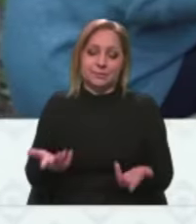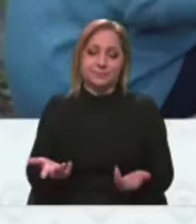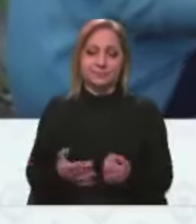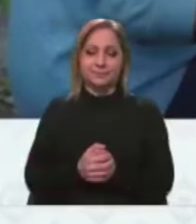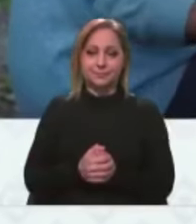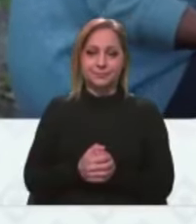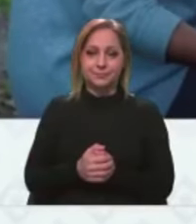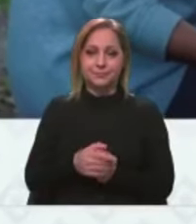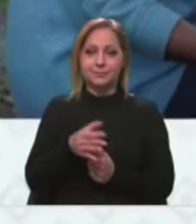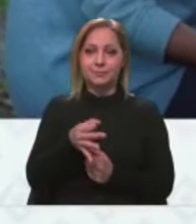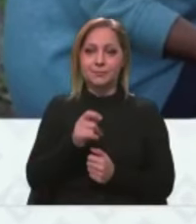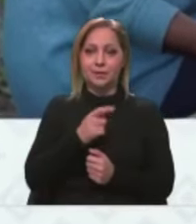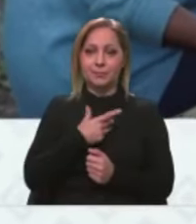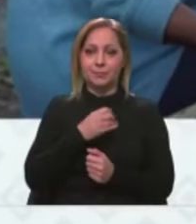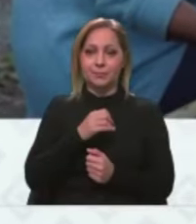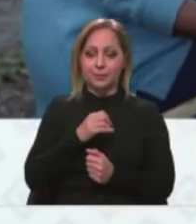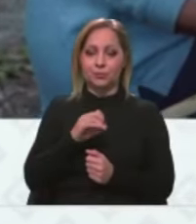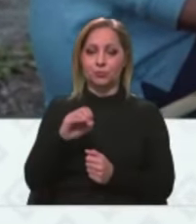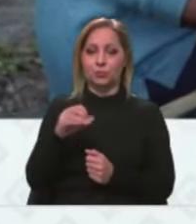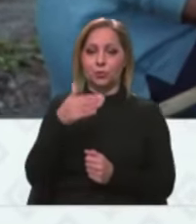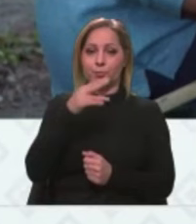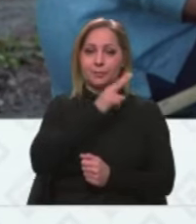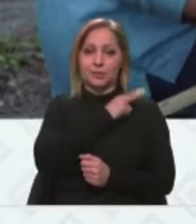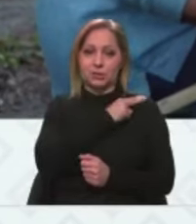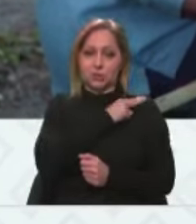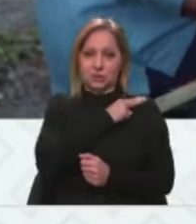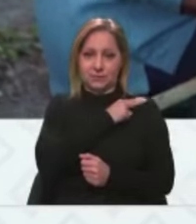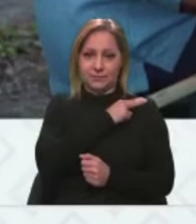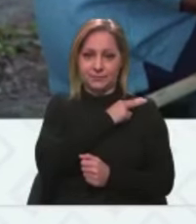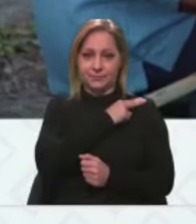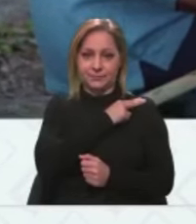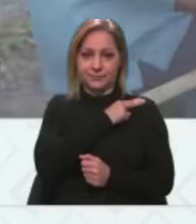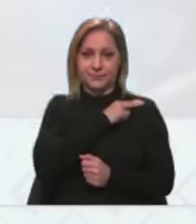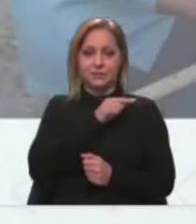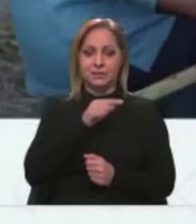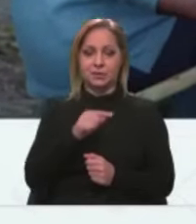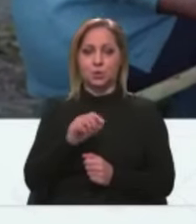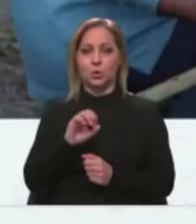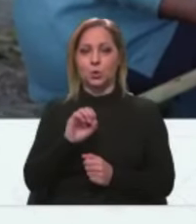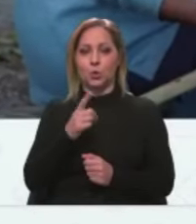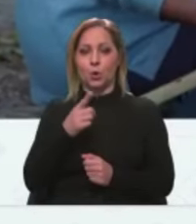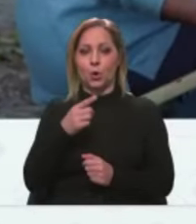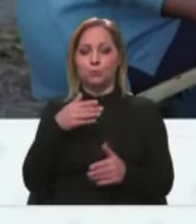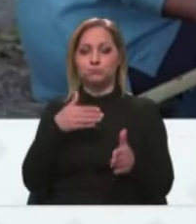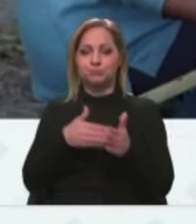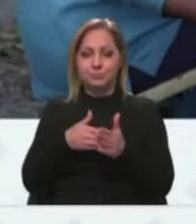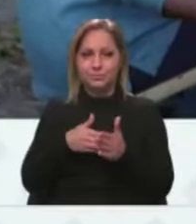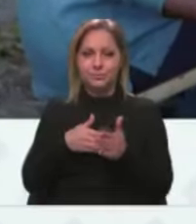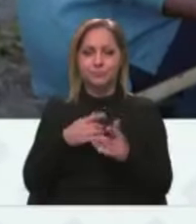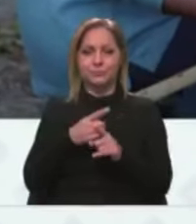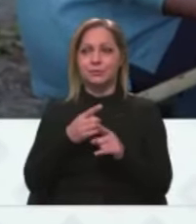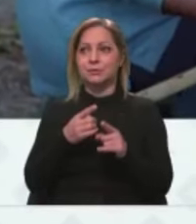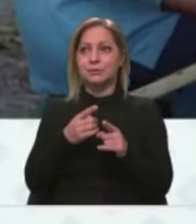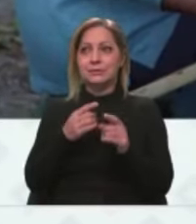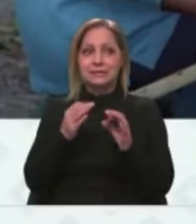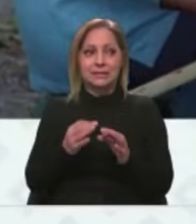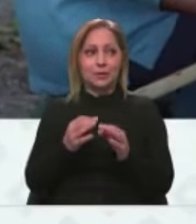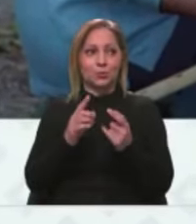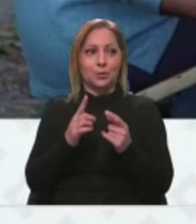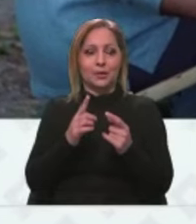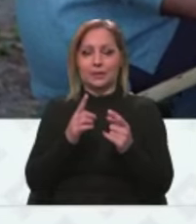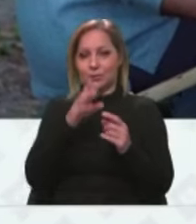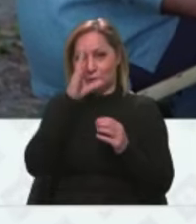Okay. O Pedro foi o primeiro capataz desta experiência, portanto, logo o primeiro foi logo ali um embate, porque não se sabe bem o que é que se tem que fazer,